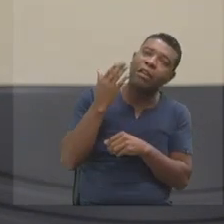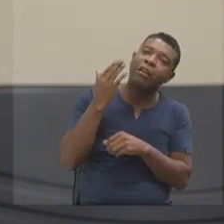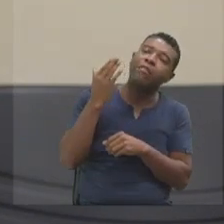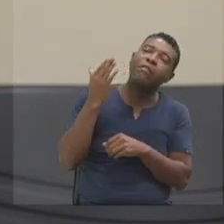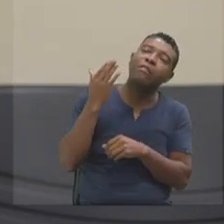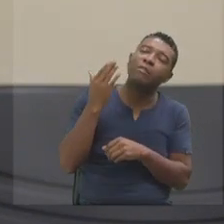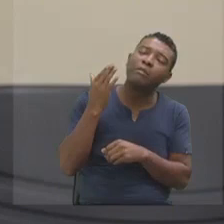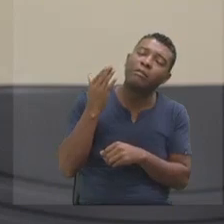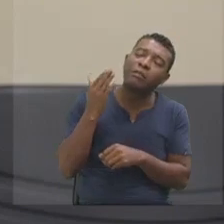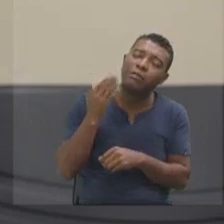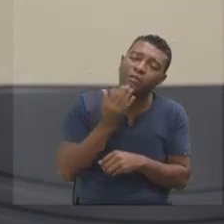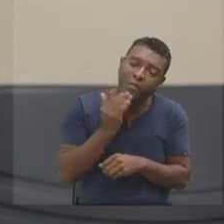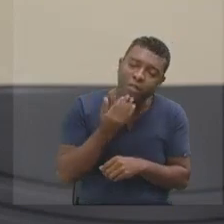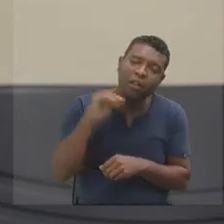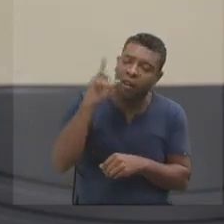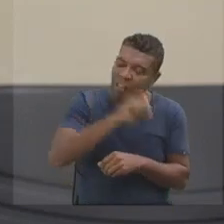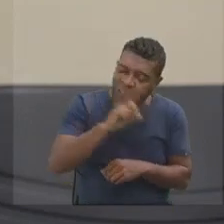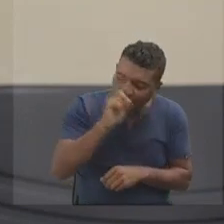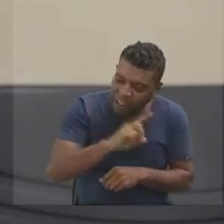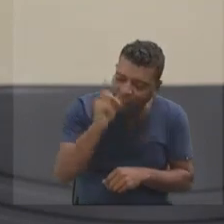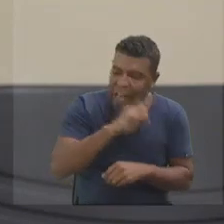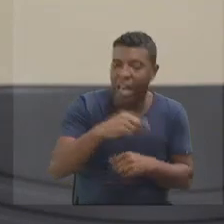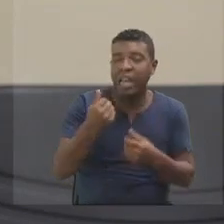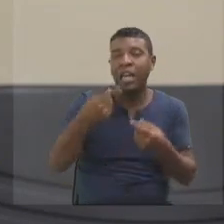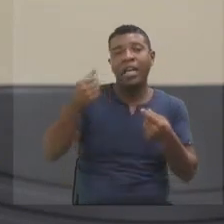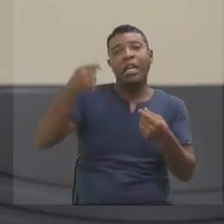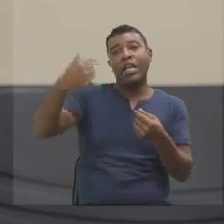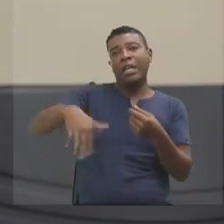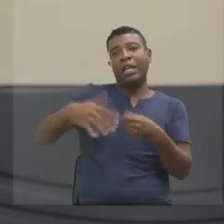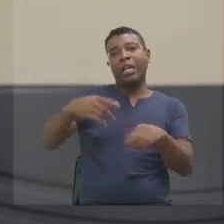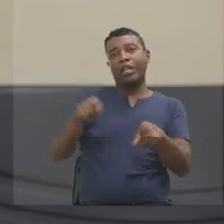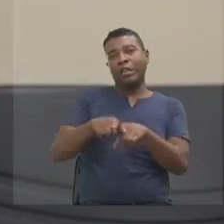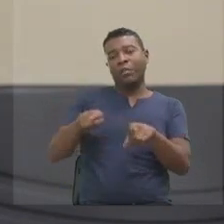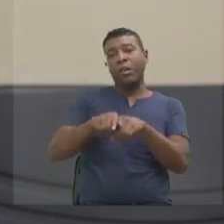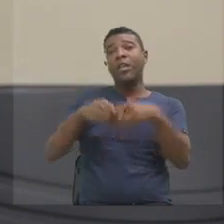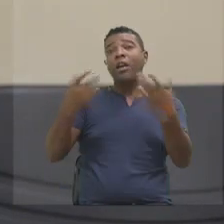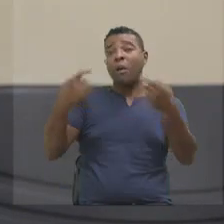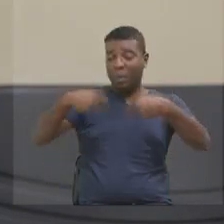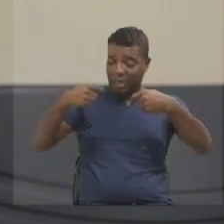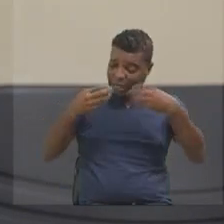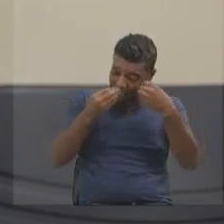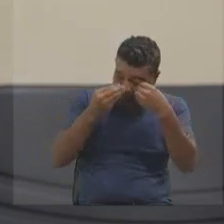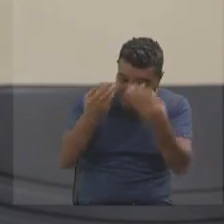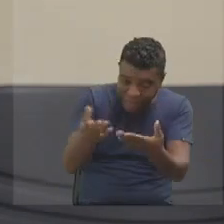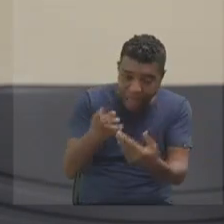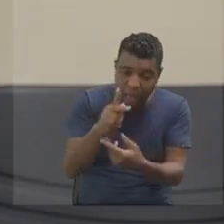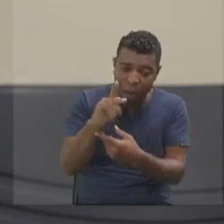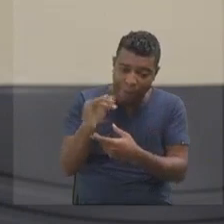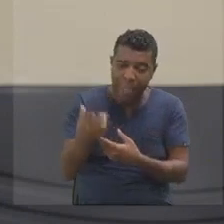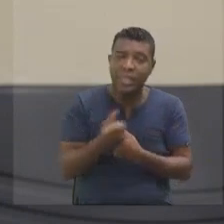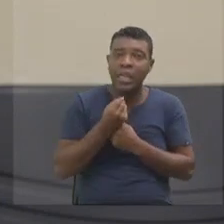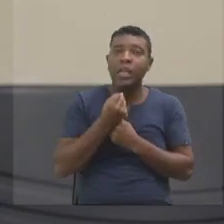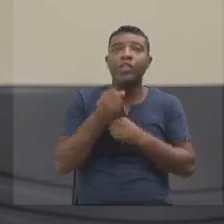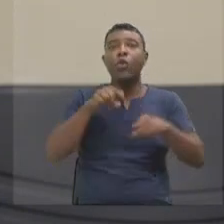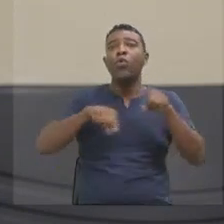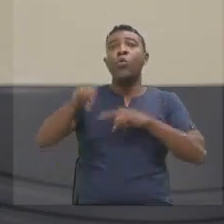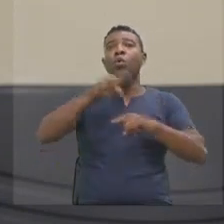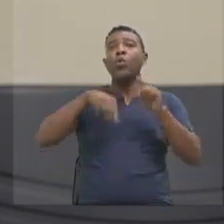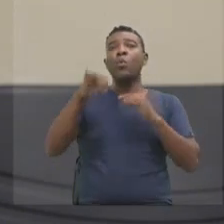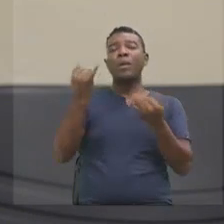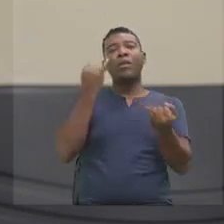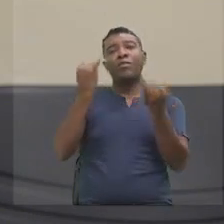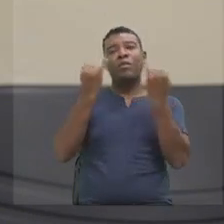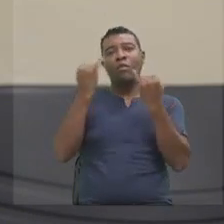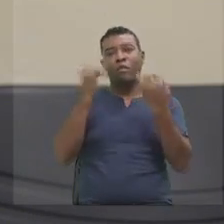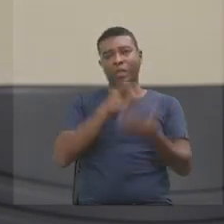estabelecer os passos e dar ao paciente em especial o domínio da sua informação paciente tem